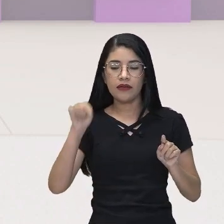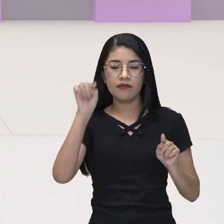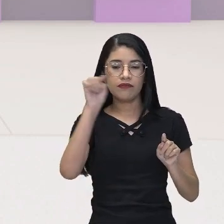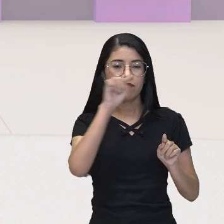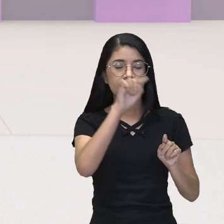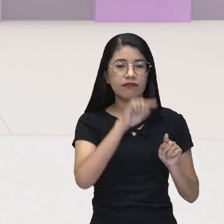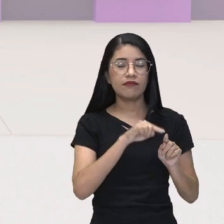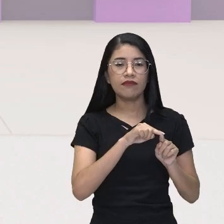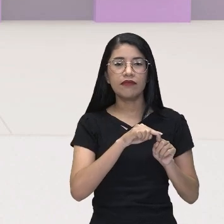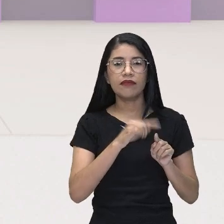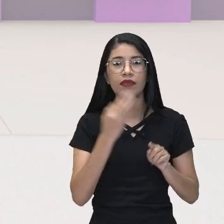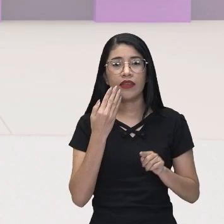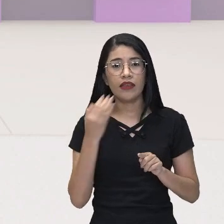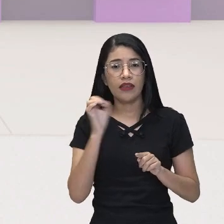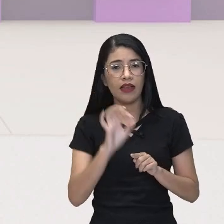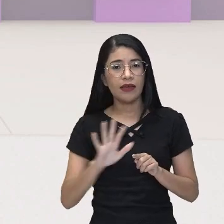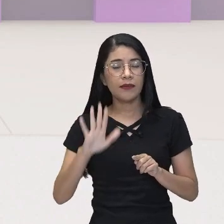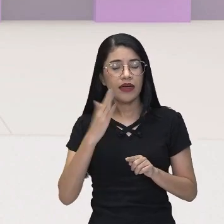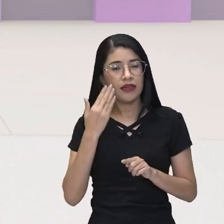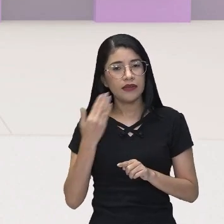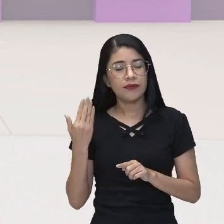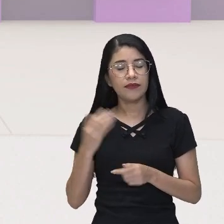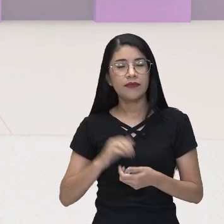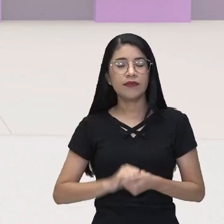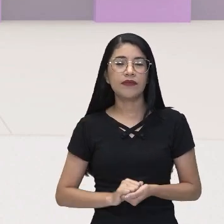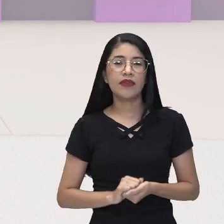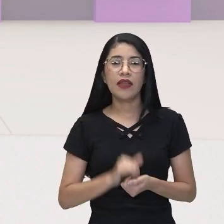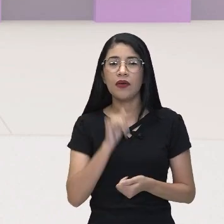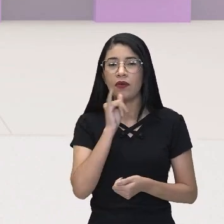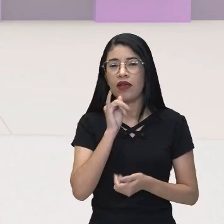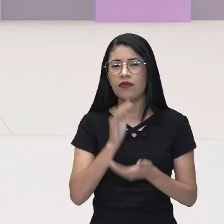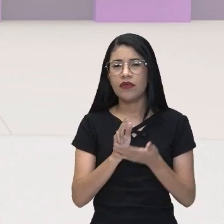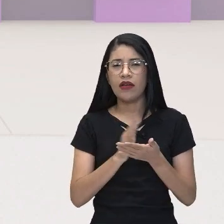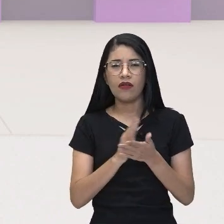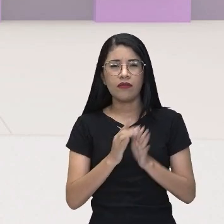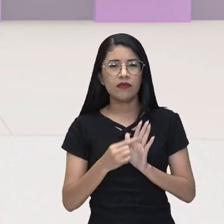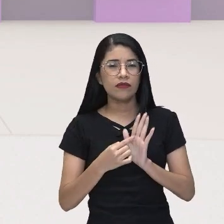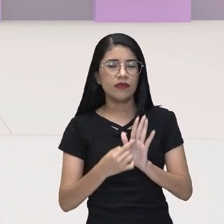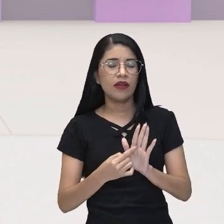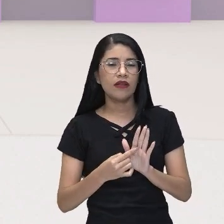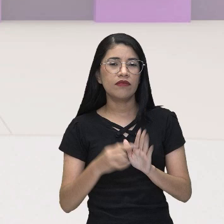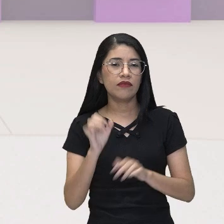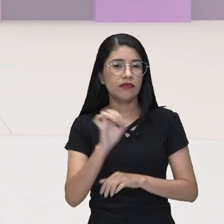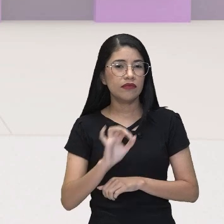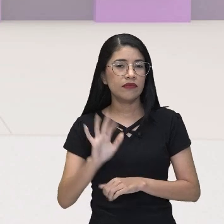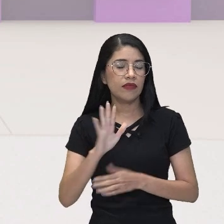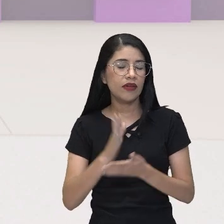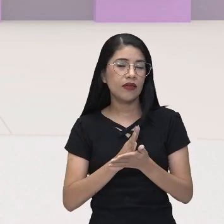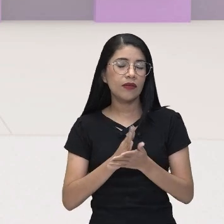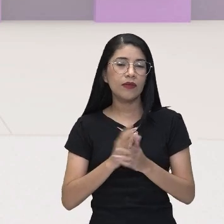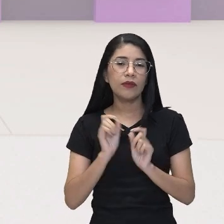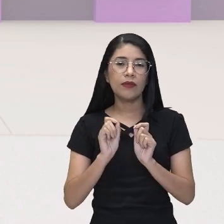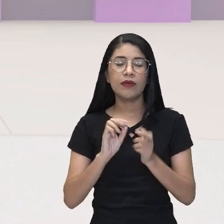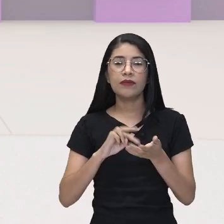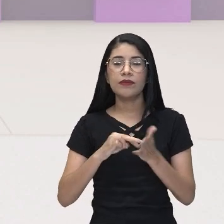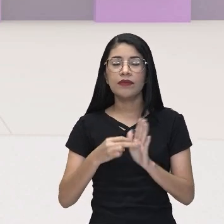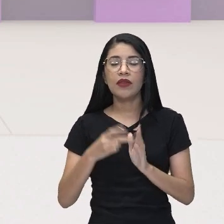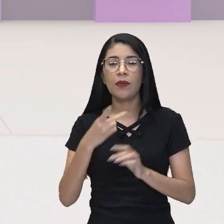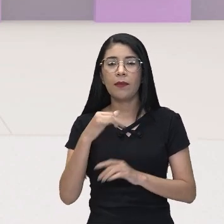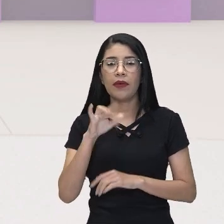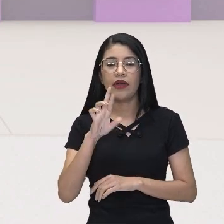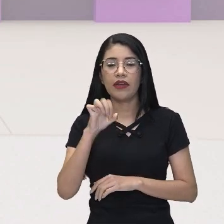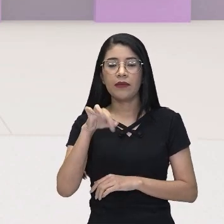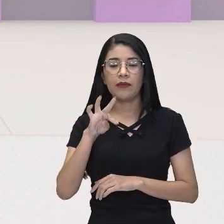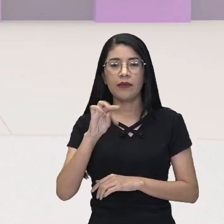aqui na próxima cartela, olha só. Nós temos alguns exemplos aí, tá? De algumas figuras, onde o perímetro, ele